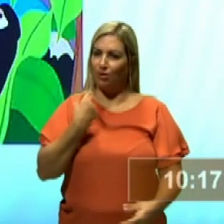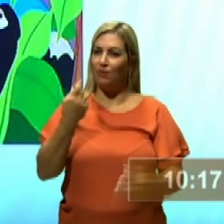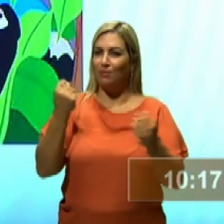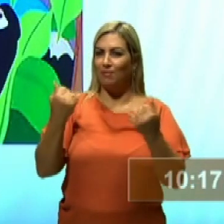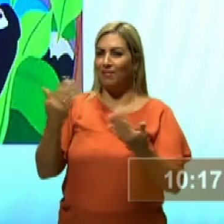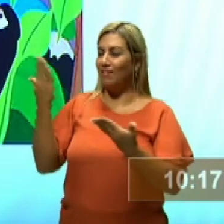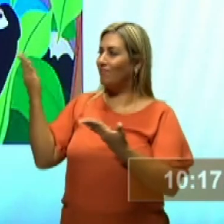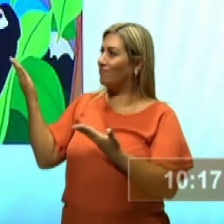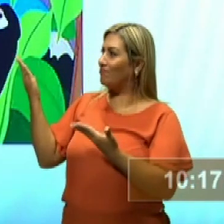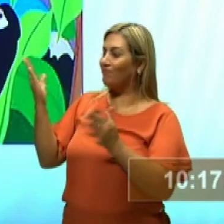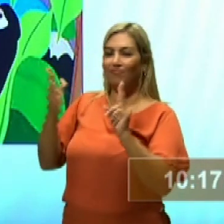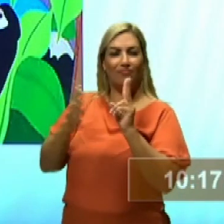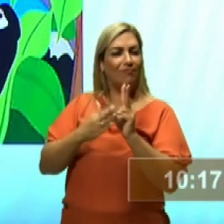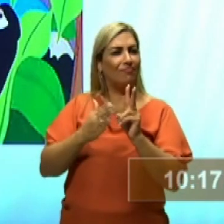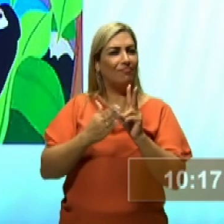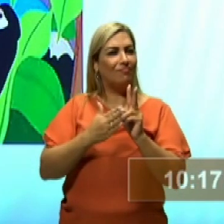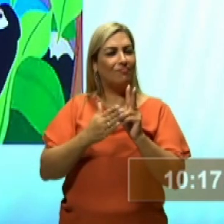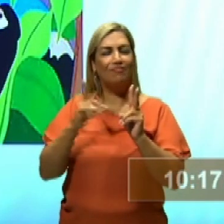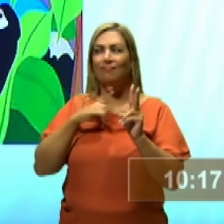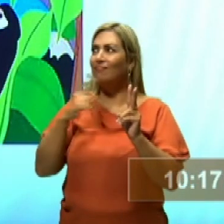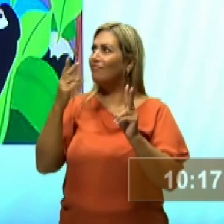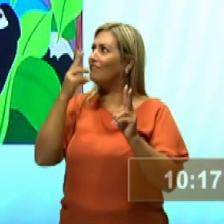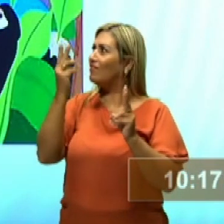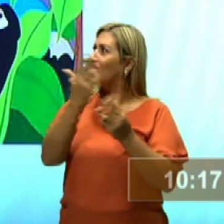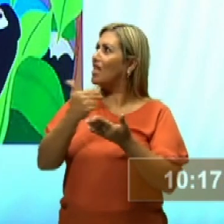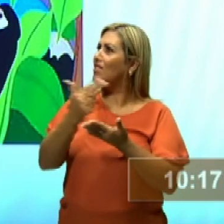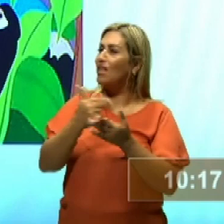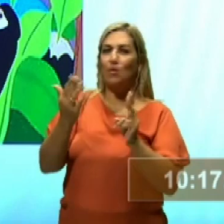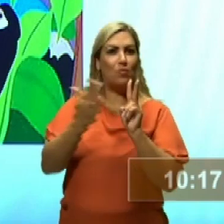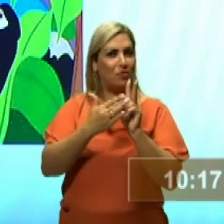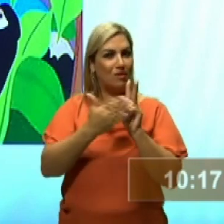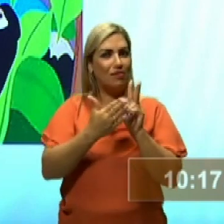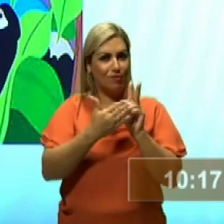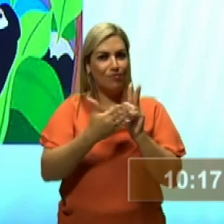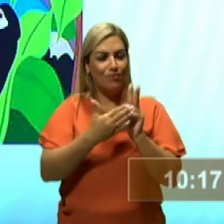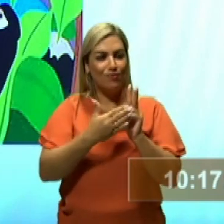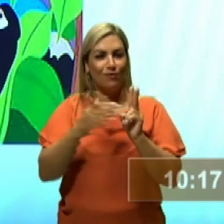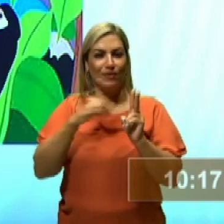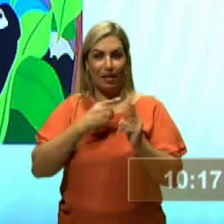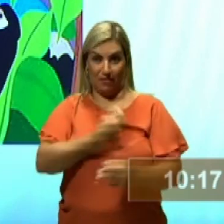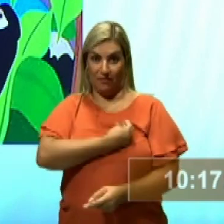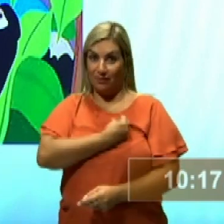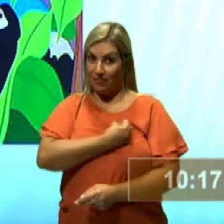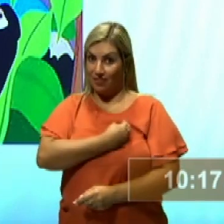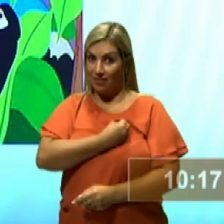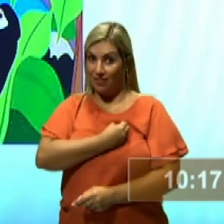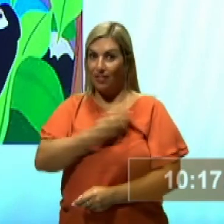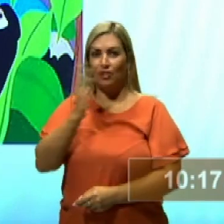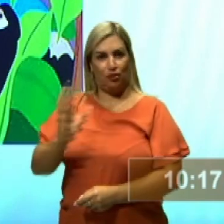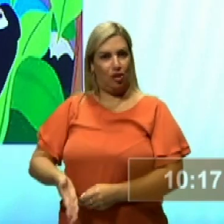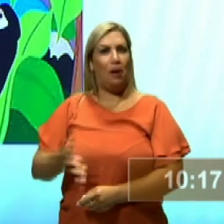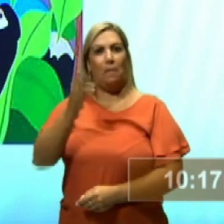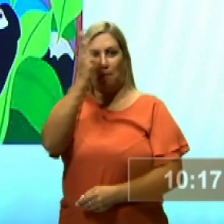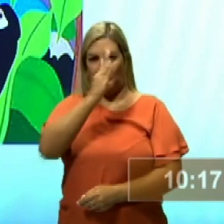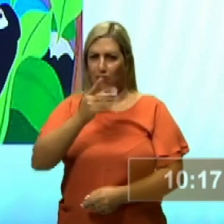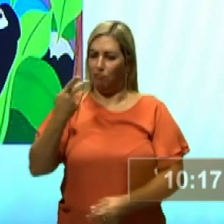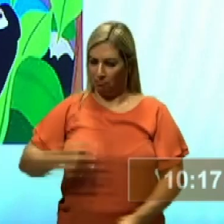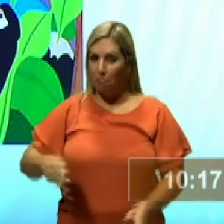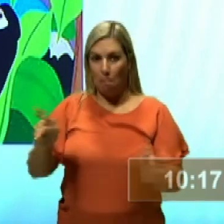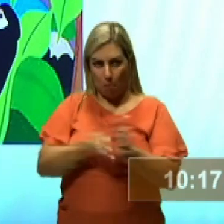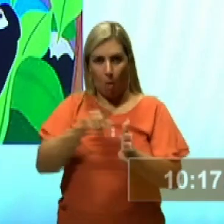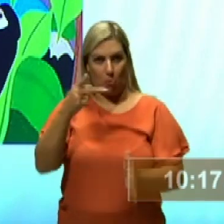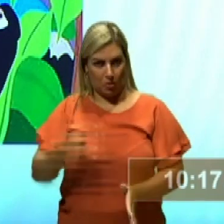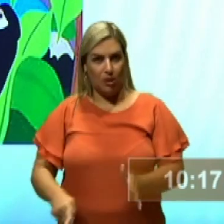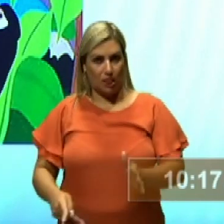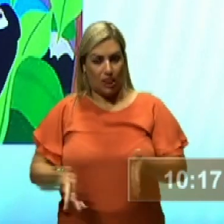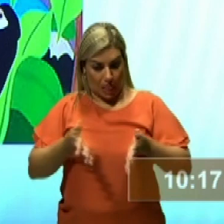falar essa época literária o que nós temos no desenho então o índio né que estava aqui que já era o brasileiro mesmo